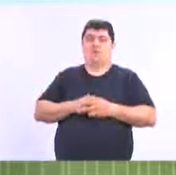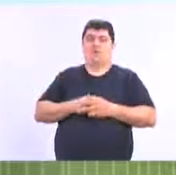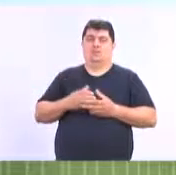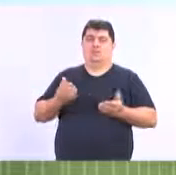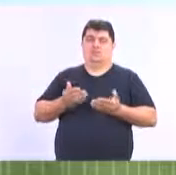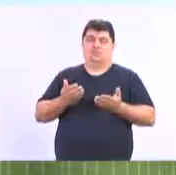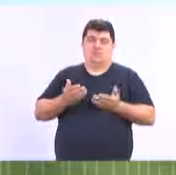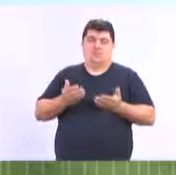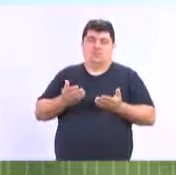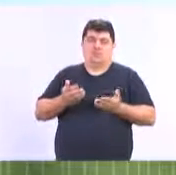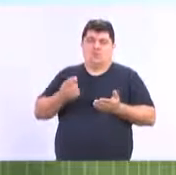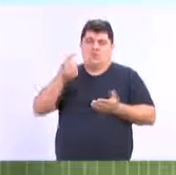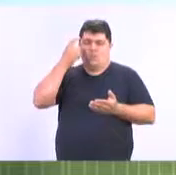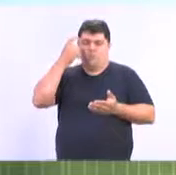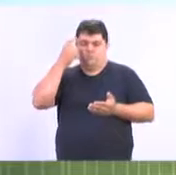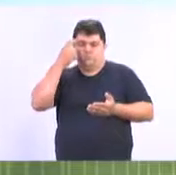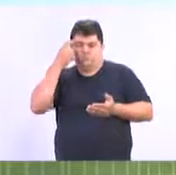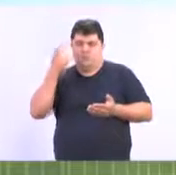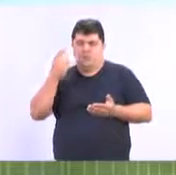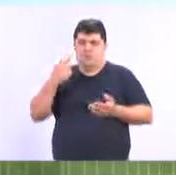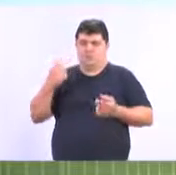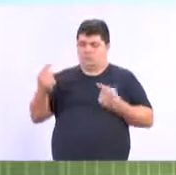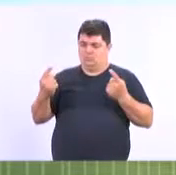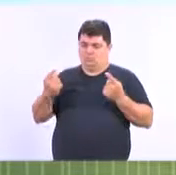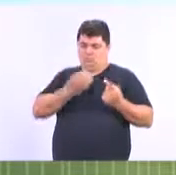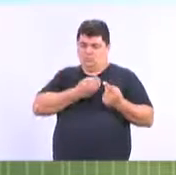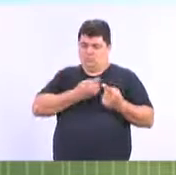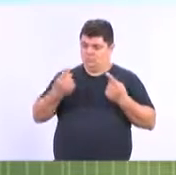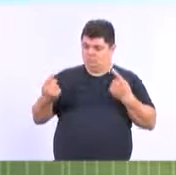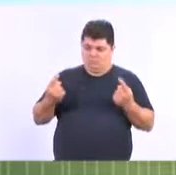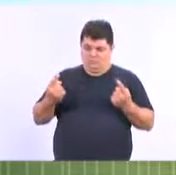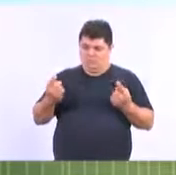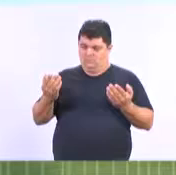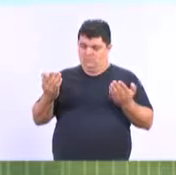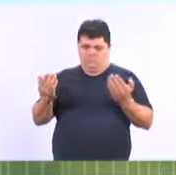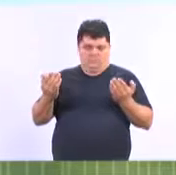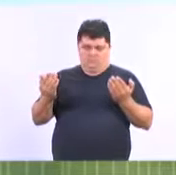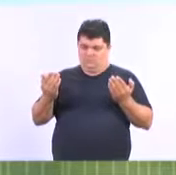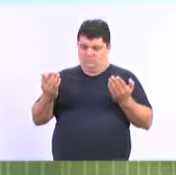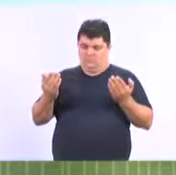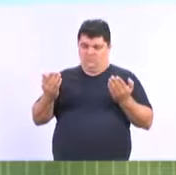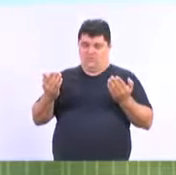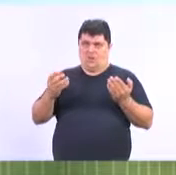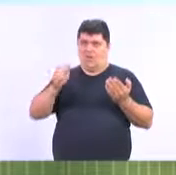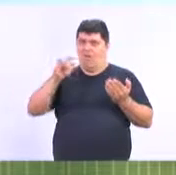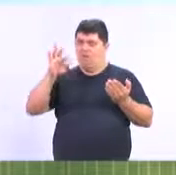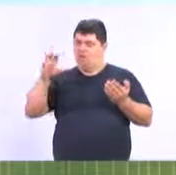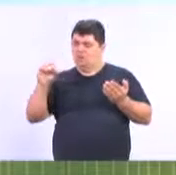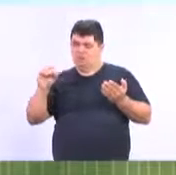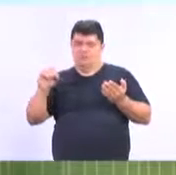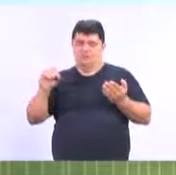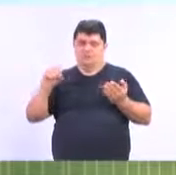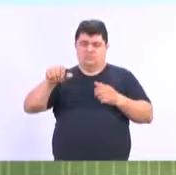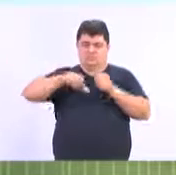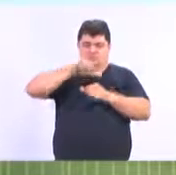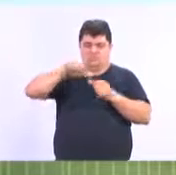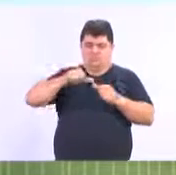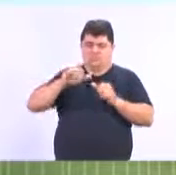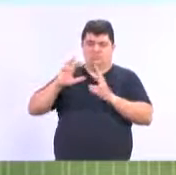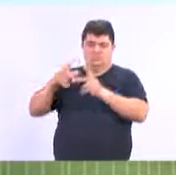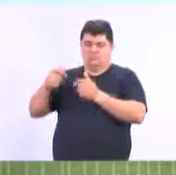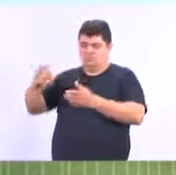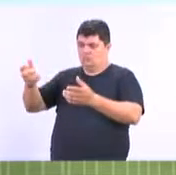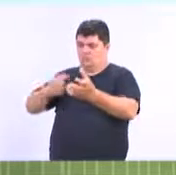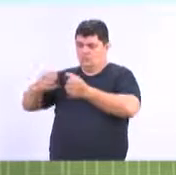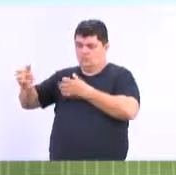consciente, análise através de quocientes, é pegar dois números e comparar um com o outro. É comparar o meu ativo circulante, tudo que eu tenho para receber